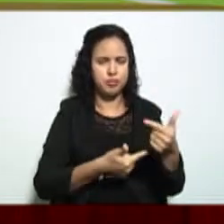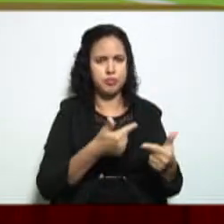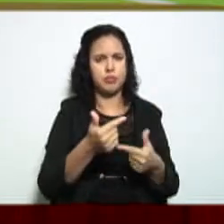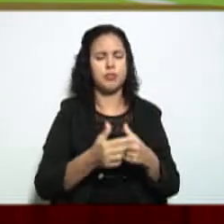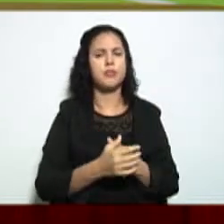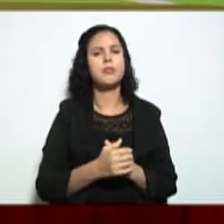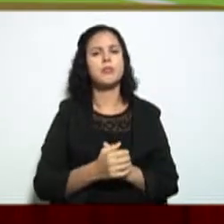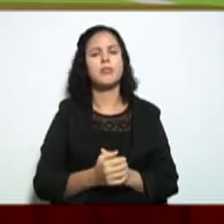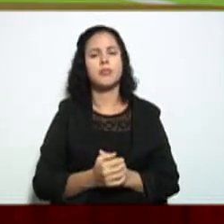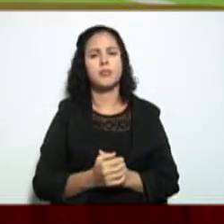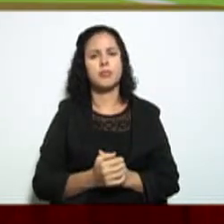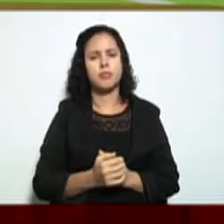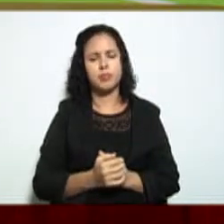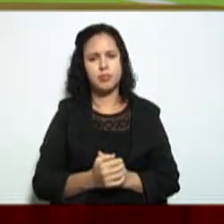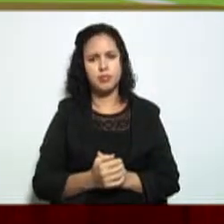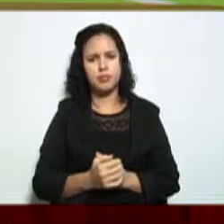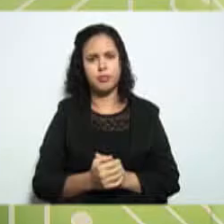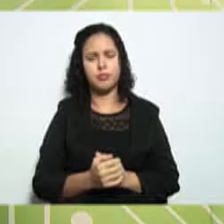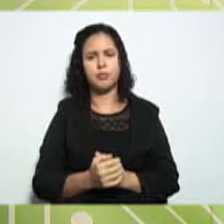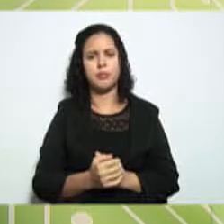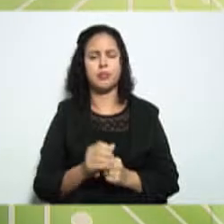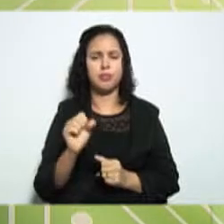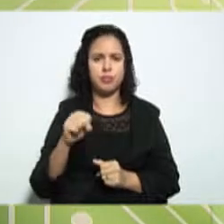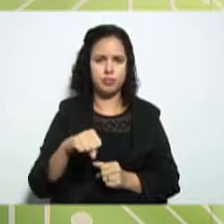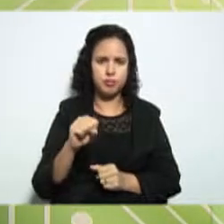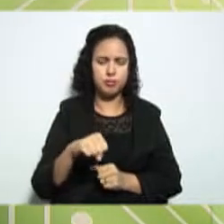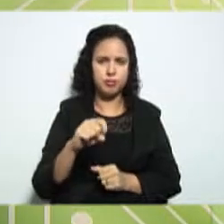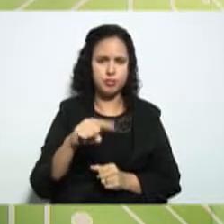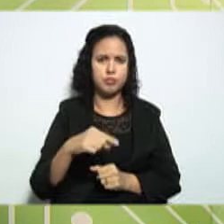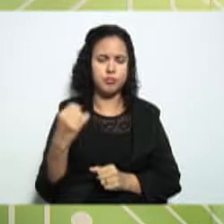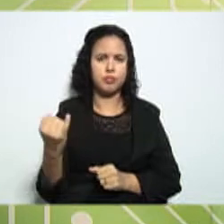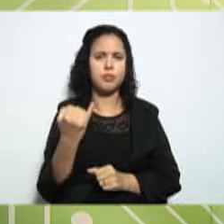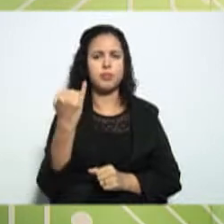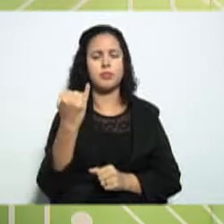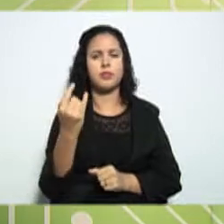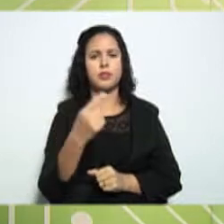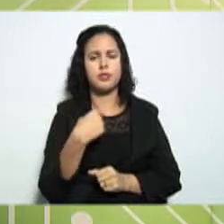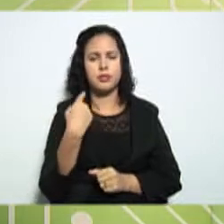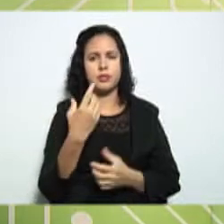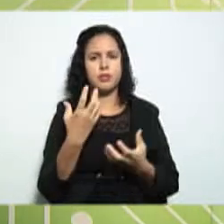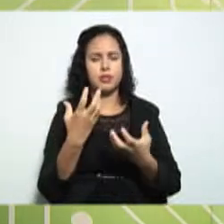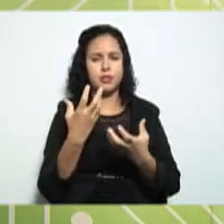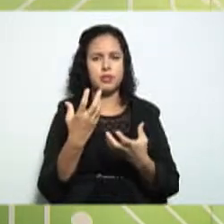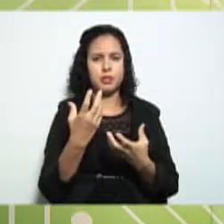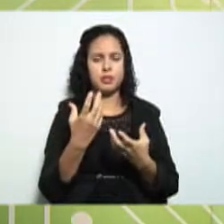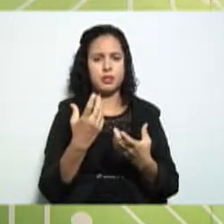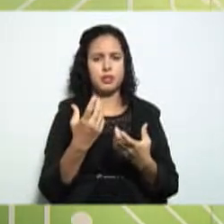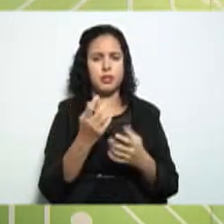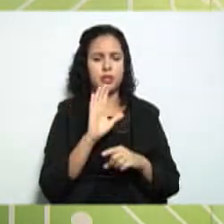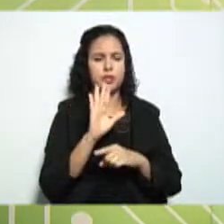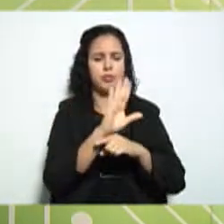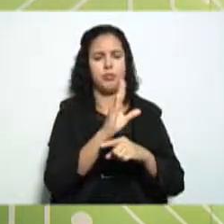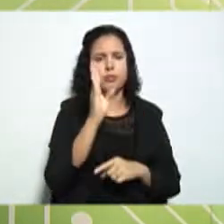complexidade, né, do produto final. Exatamente, isso é tão importante, né? Se a gente quer enriquecer como um país, o que nós temos que fazer é produzir produtos